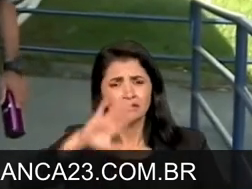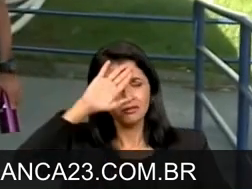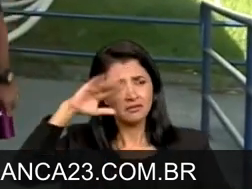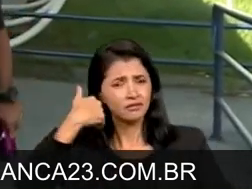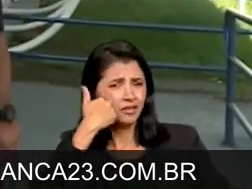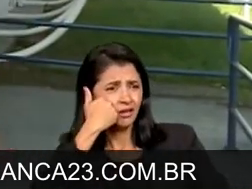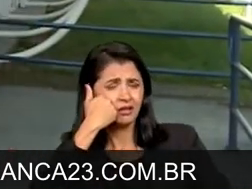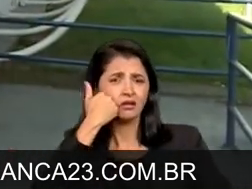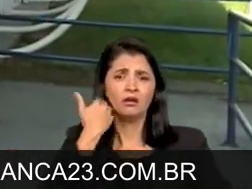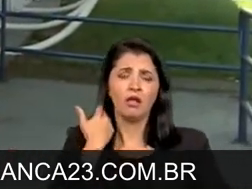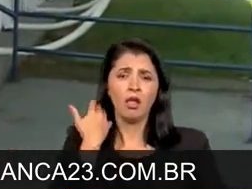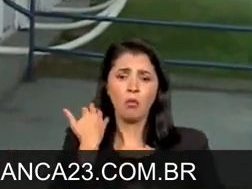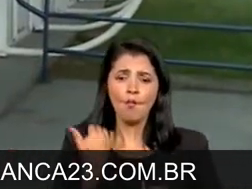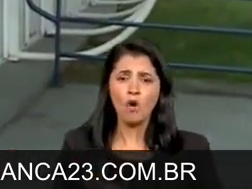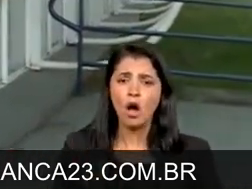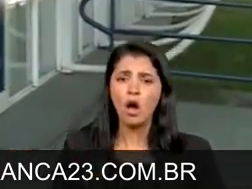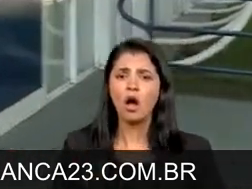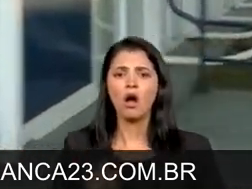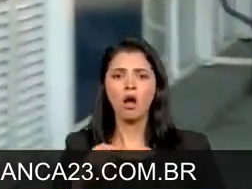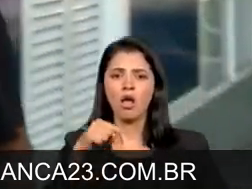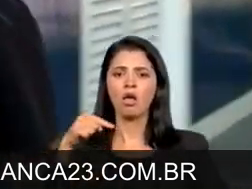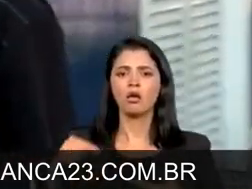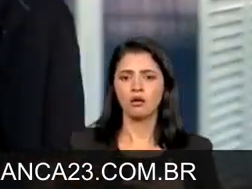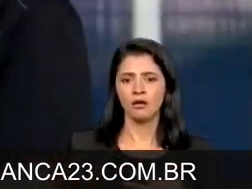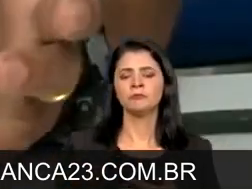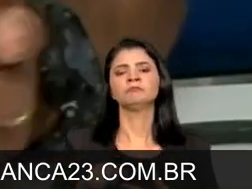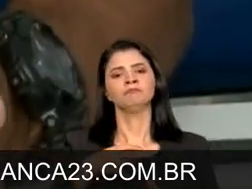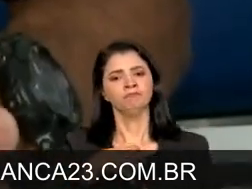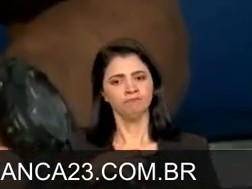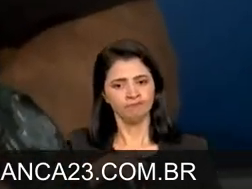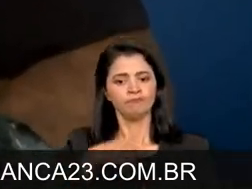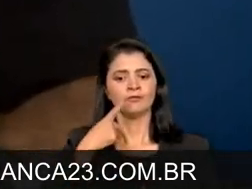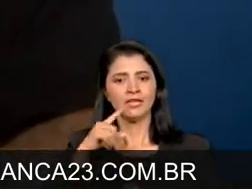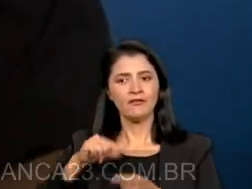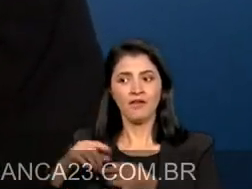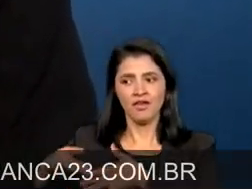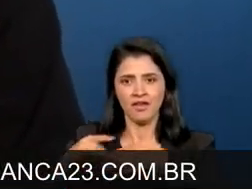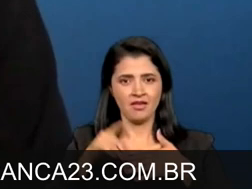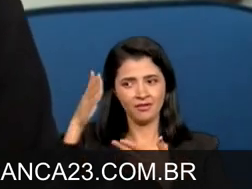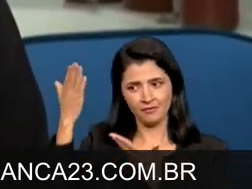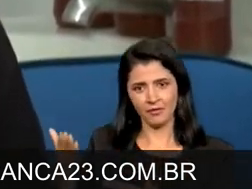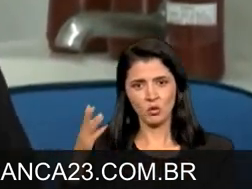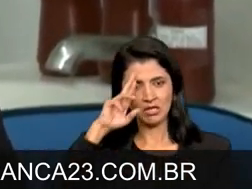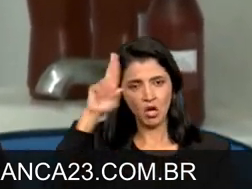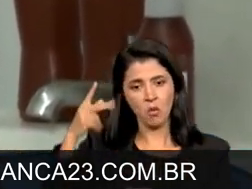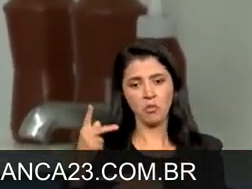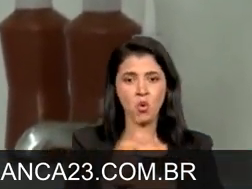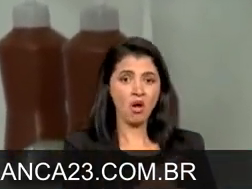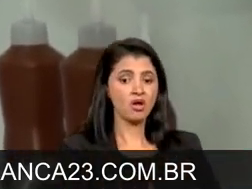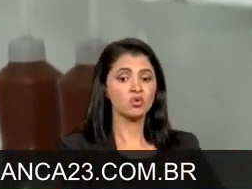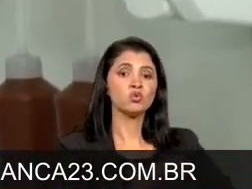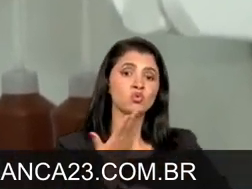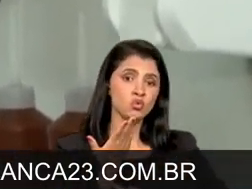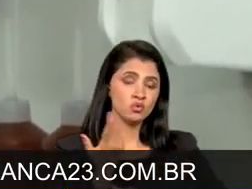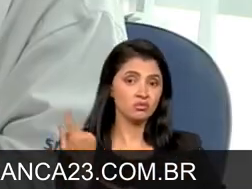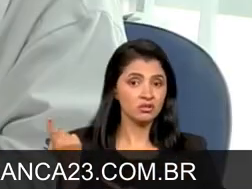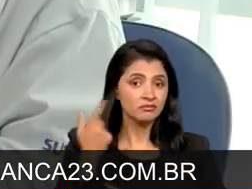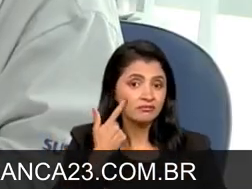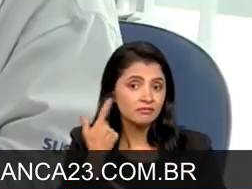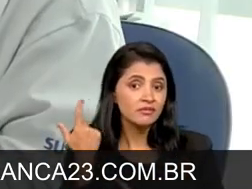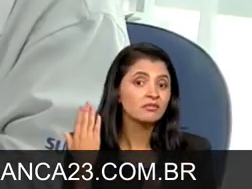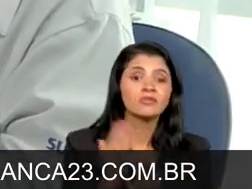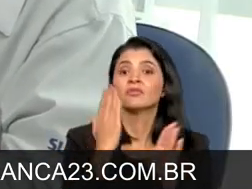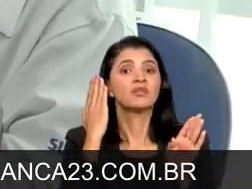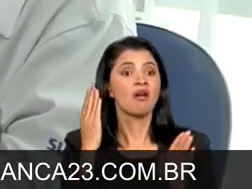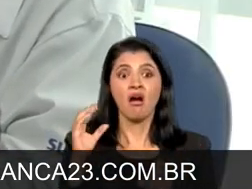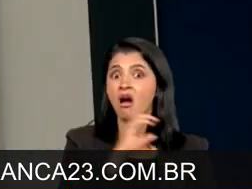e perda de peso. Esses foram os sintomas que levaram o seu Francisco a procurar ajuda. E o